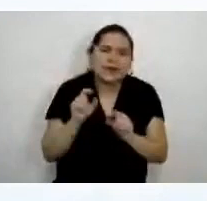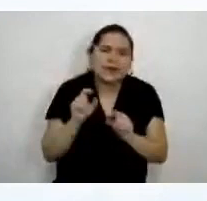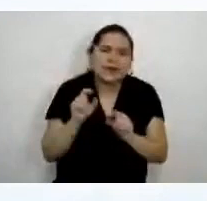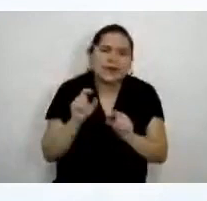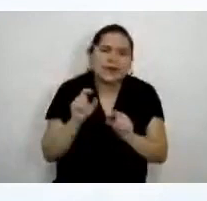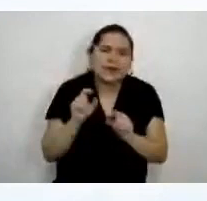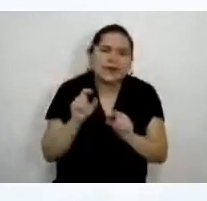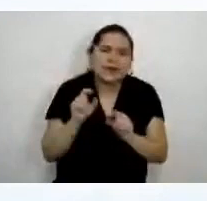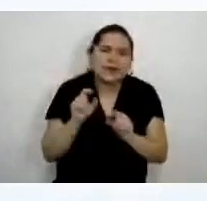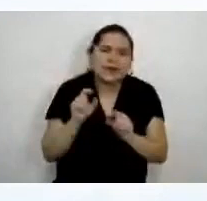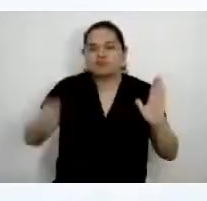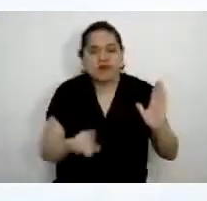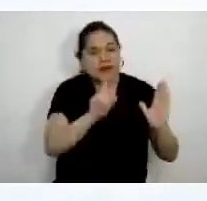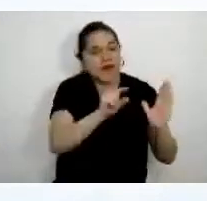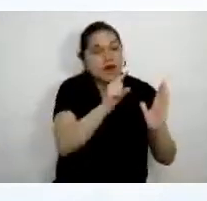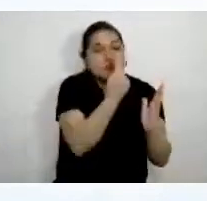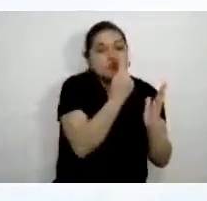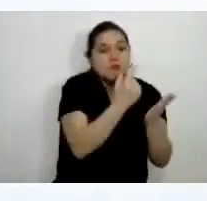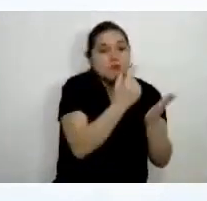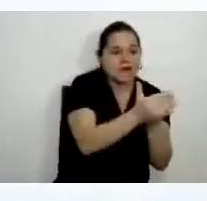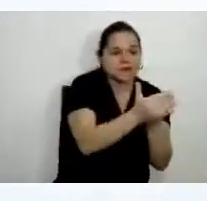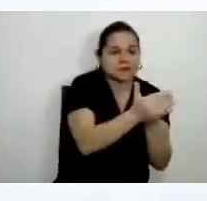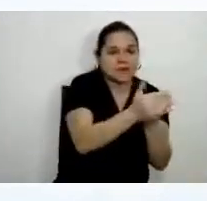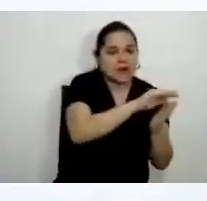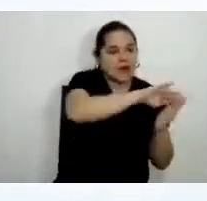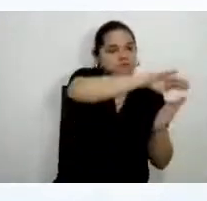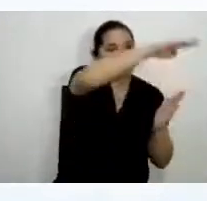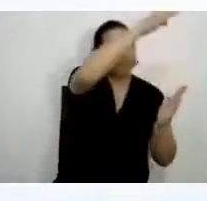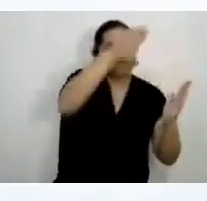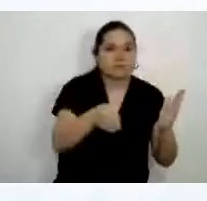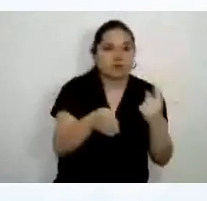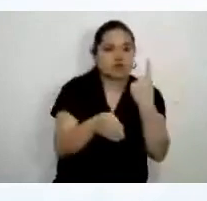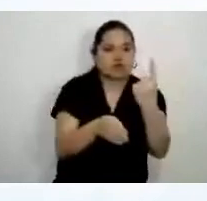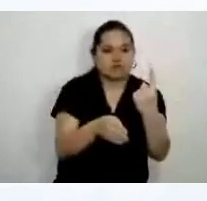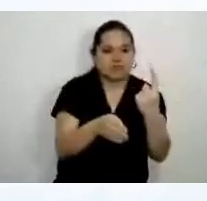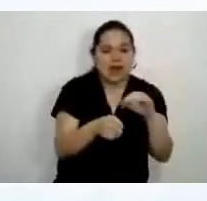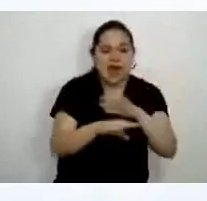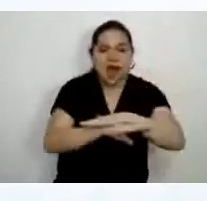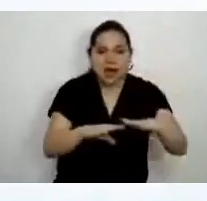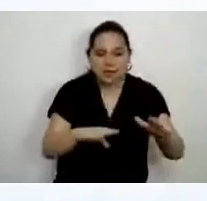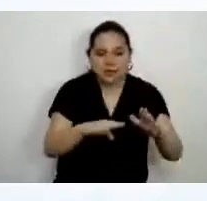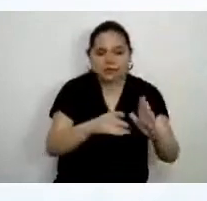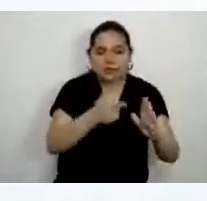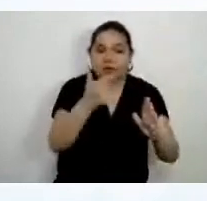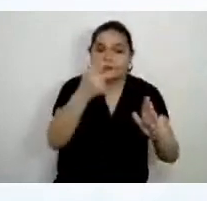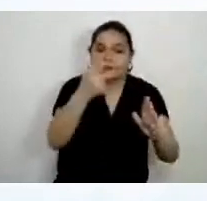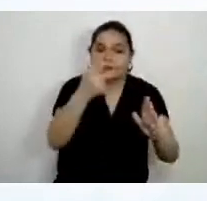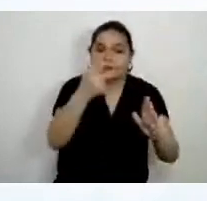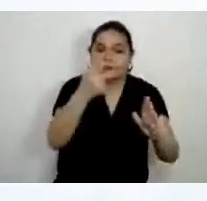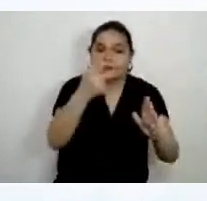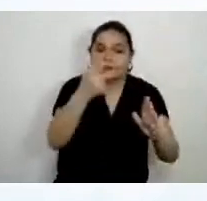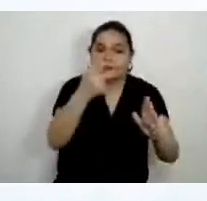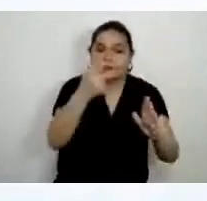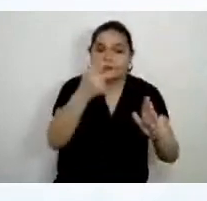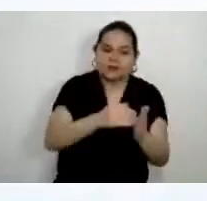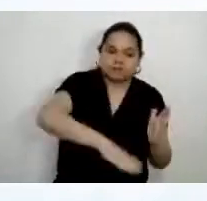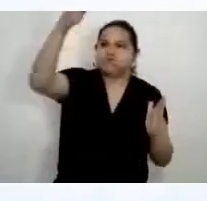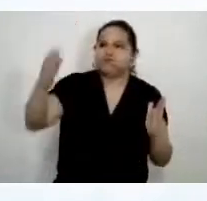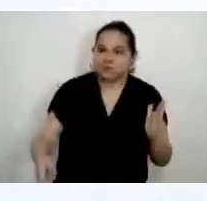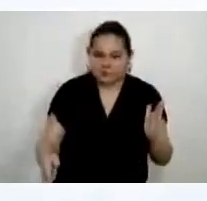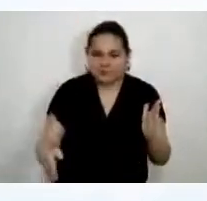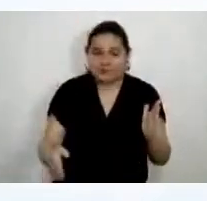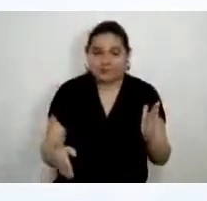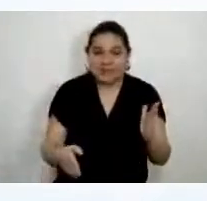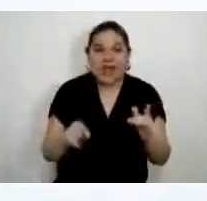segunda. É mais ou menos isso que está acontecendo na Europa. Não é o que nós estamos vendo nos Estados Unidos e nem no Sim, Brasil. sim,